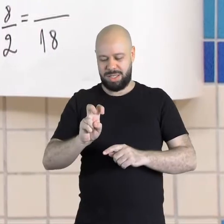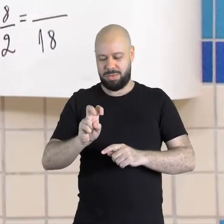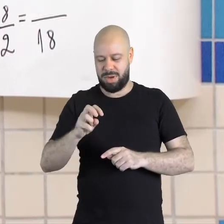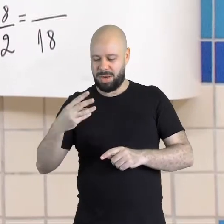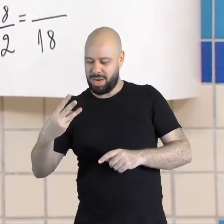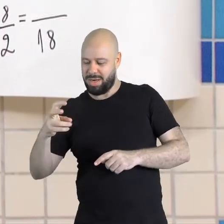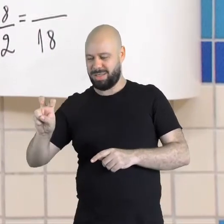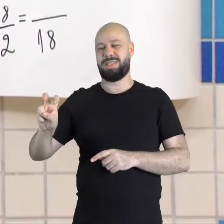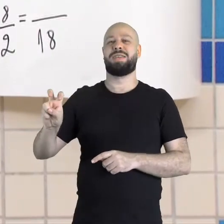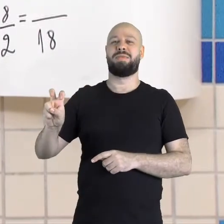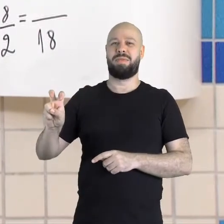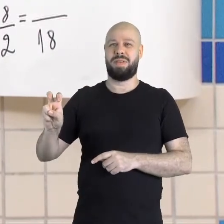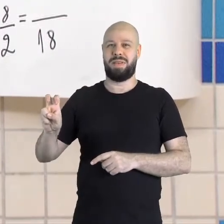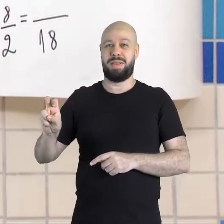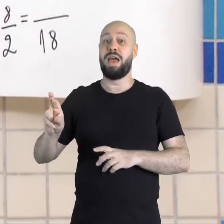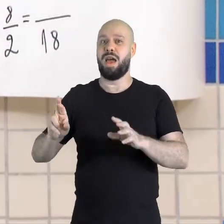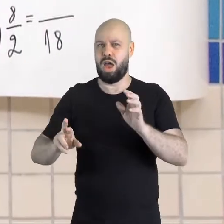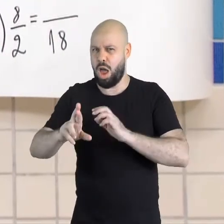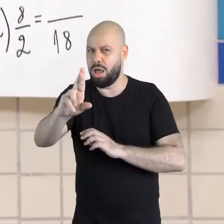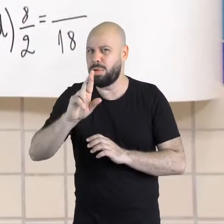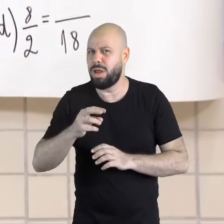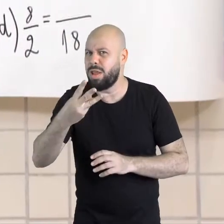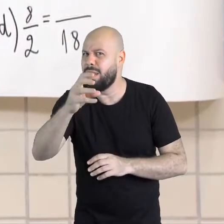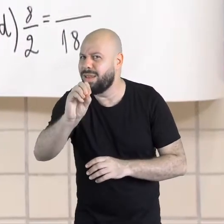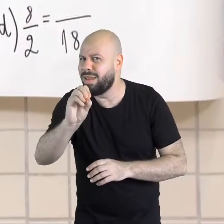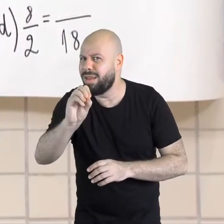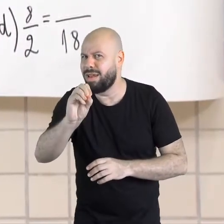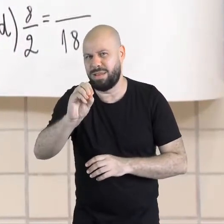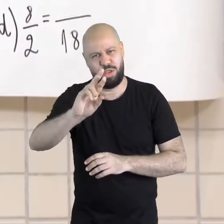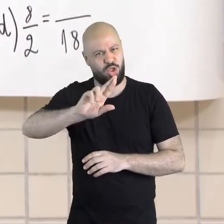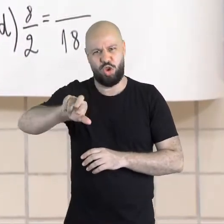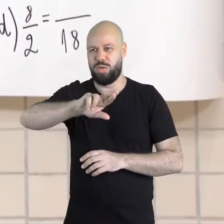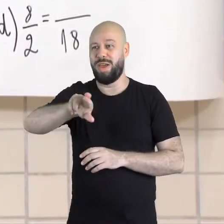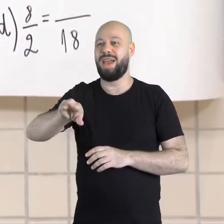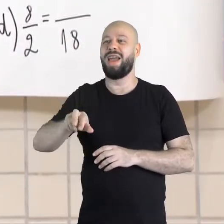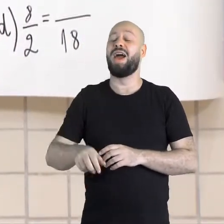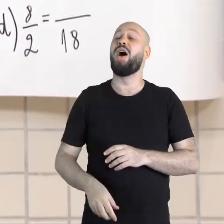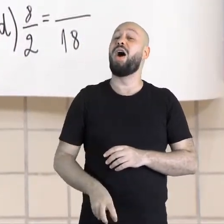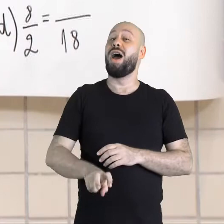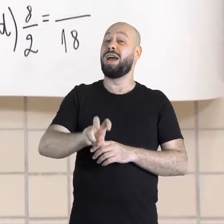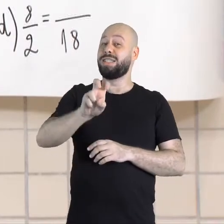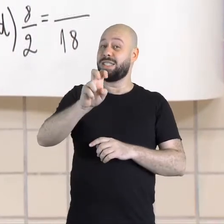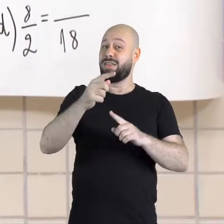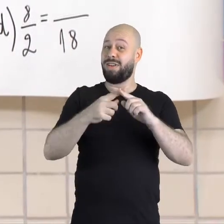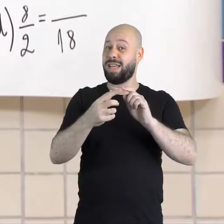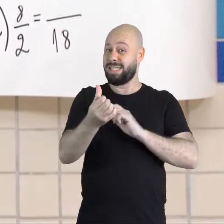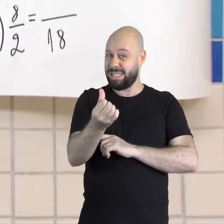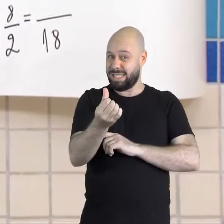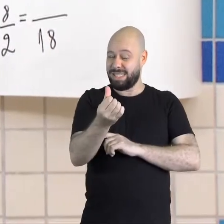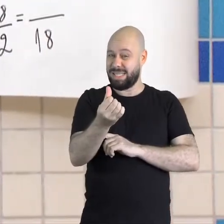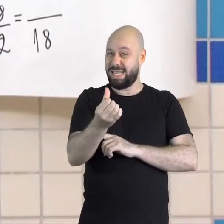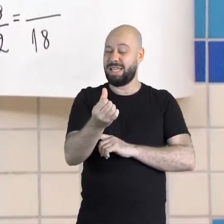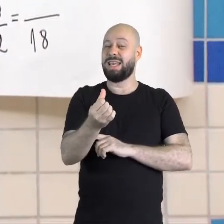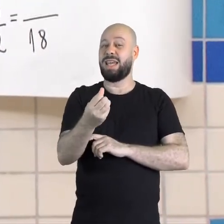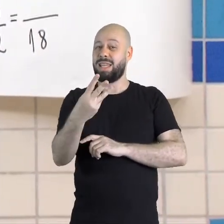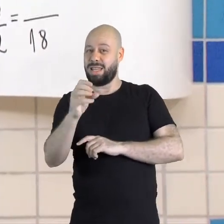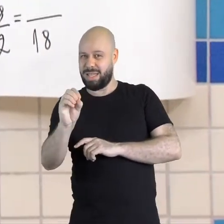35. Eu escutei alguém falando 30 aí. Não, 30 é 5 vezes 6. 5 vezes 7